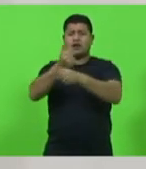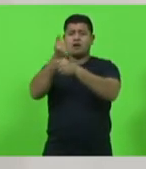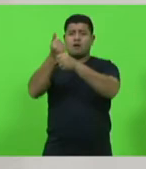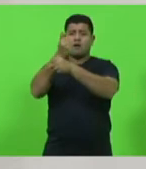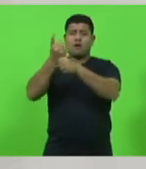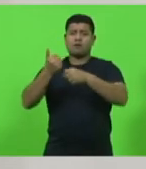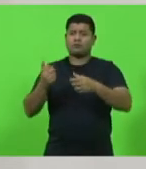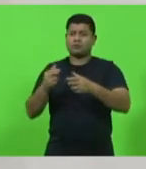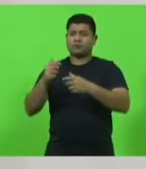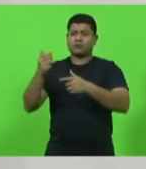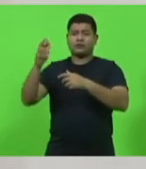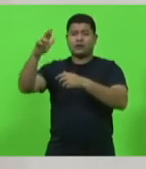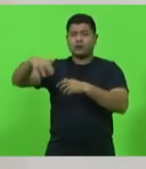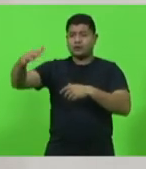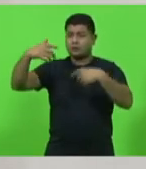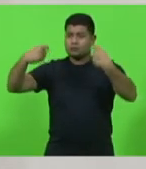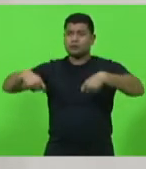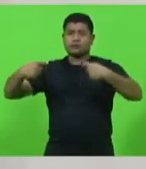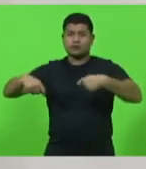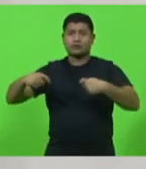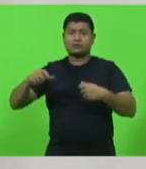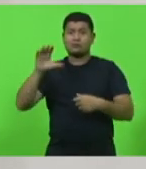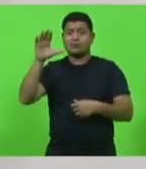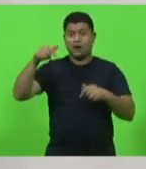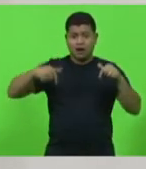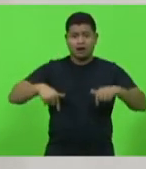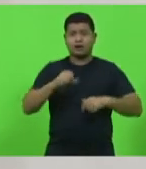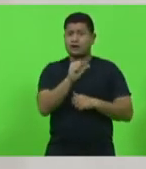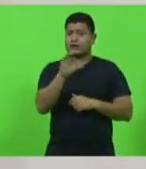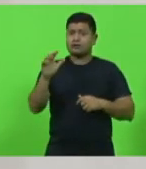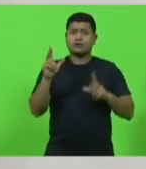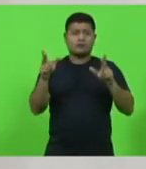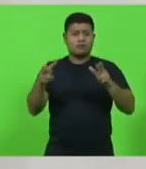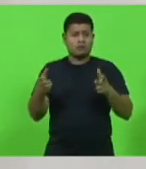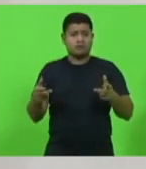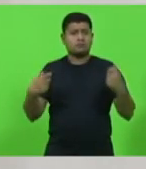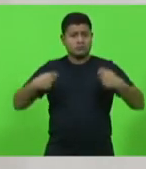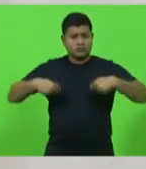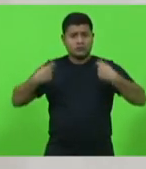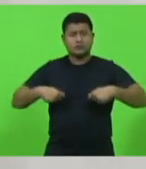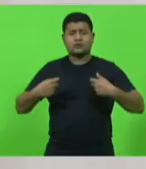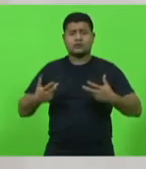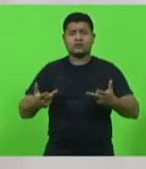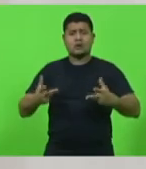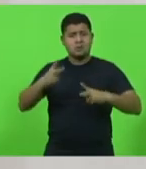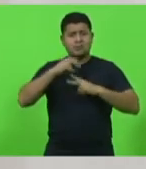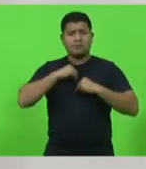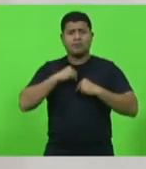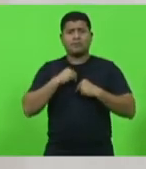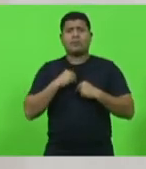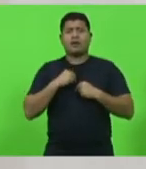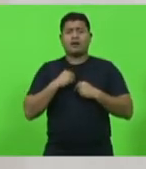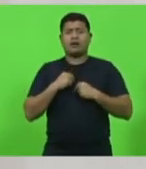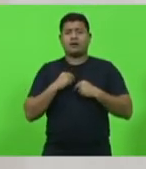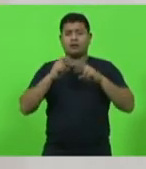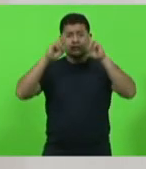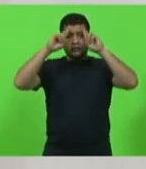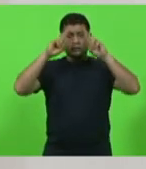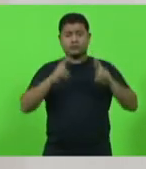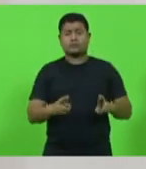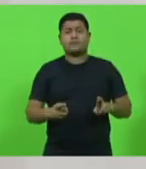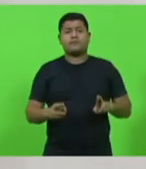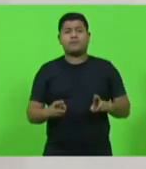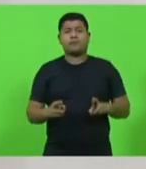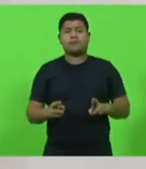de regiões que precisam, mas Santa Catarina merece um pouco mais de respeito, até